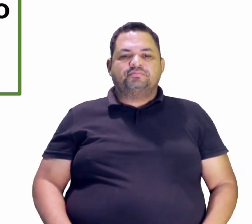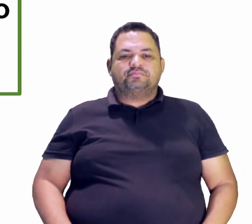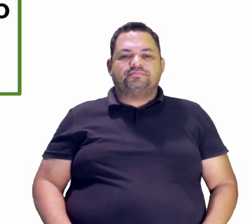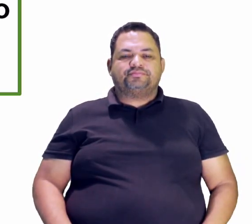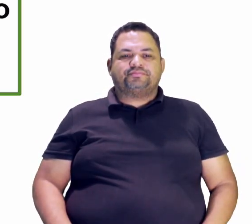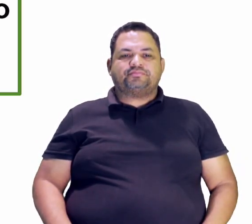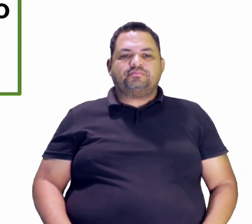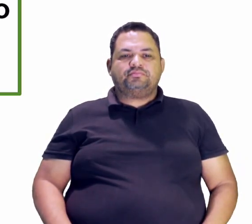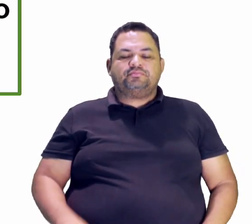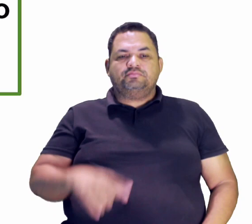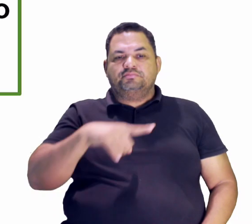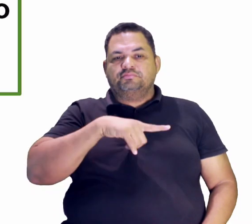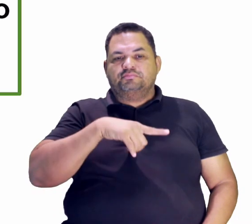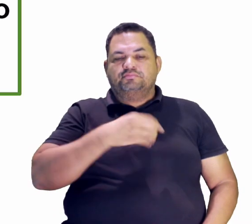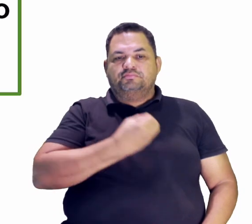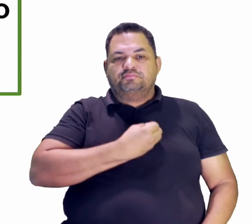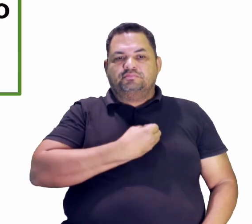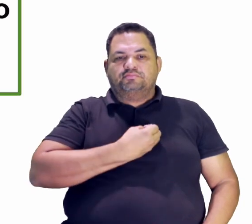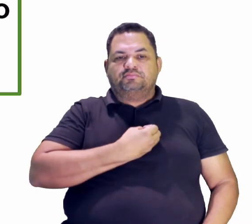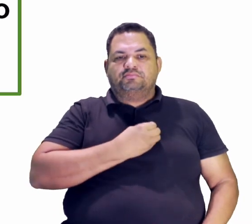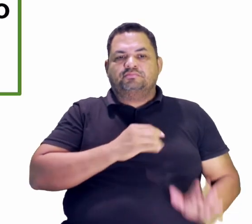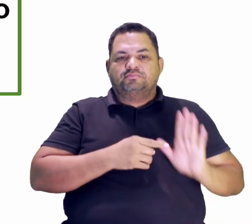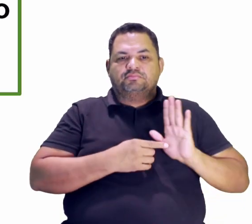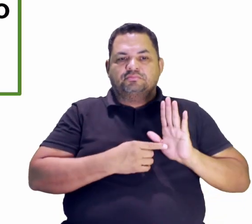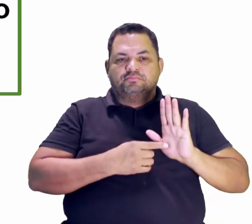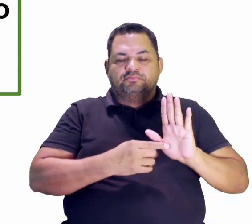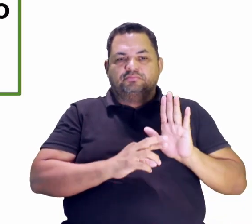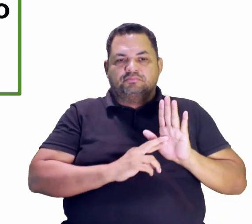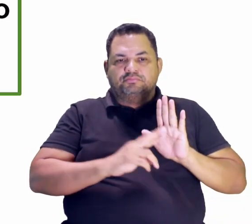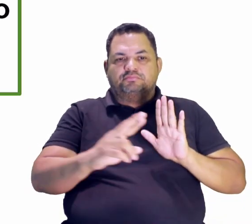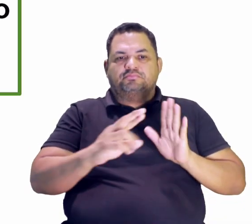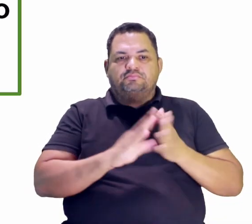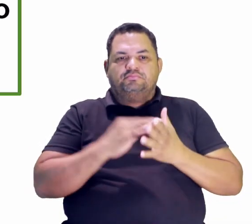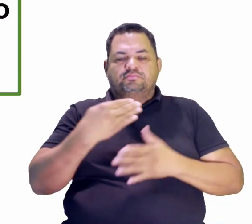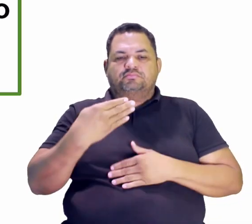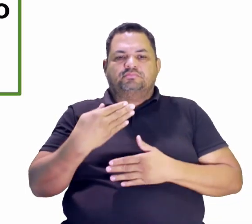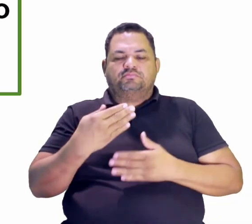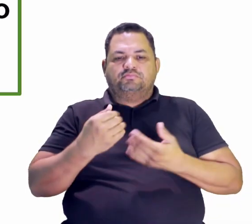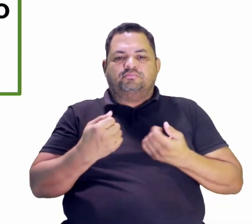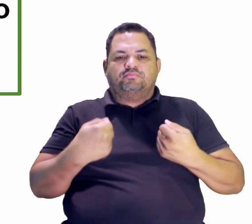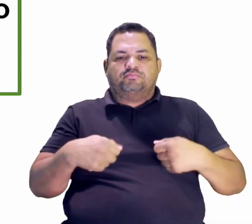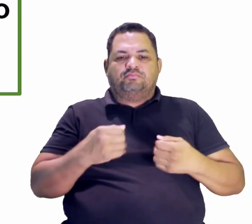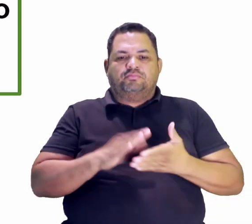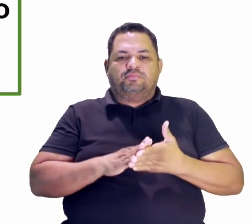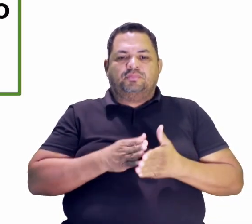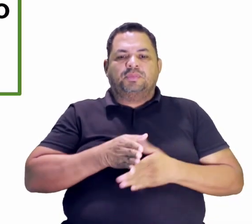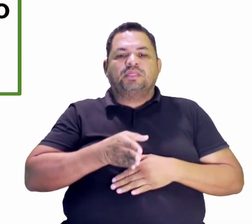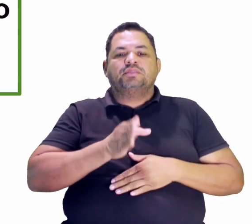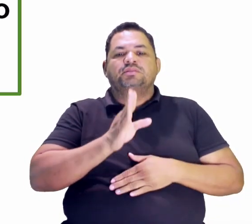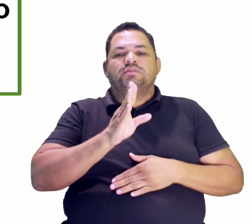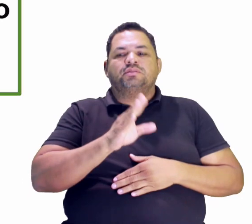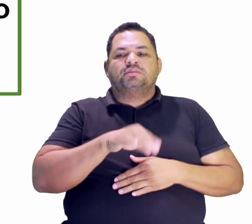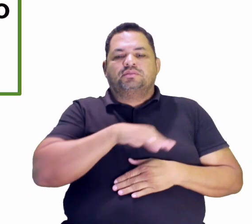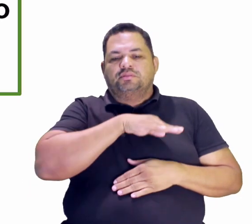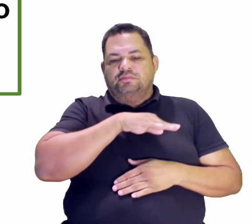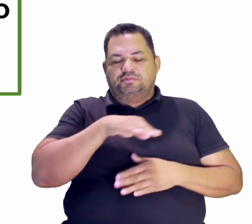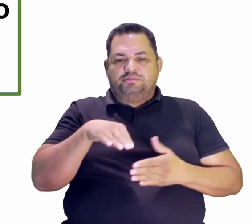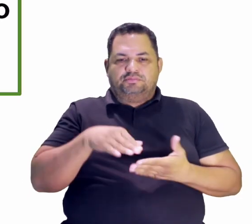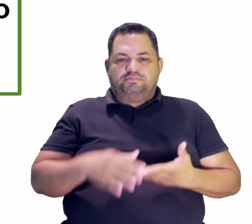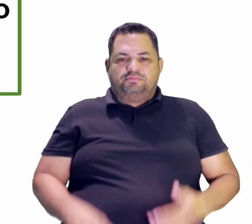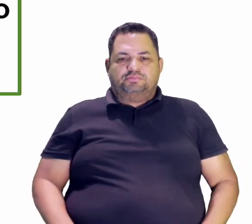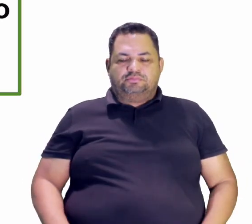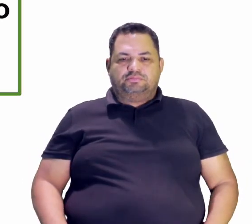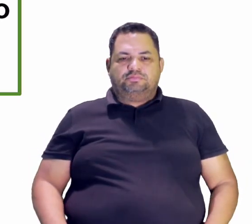deste valor, que antes representava muito bem a grandeza escalar, eu preciso agora da direção e sentido. Essa é chamada